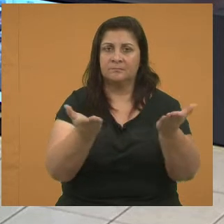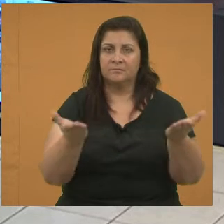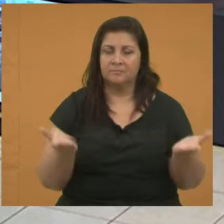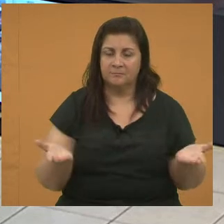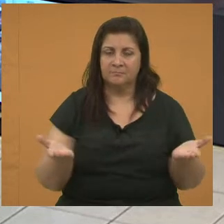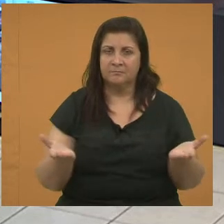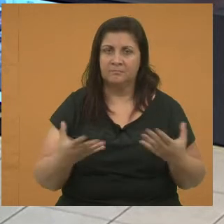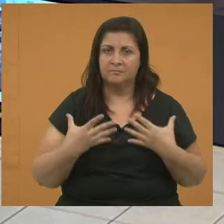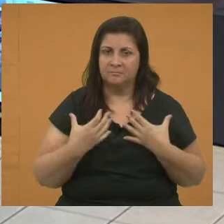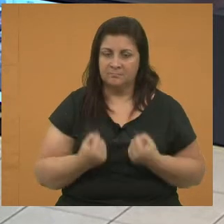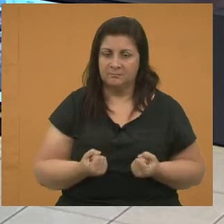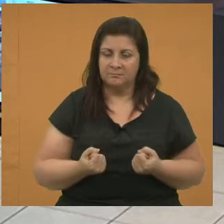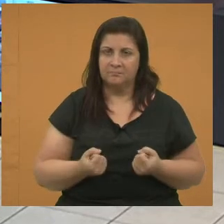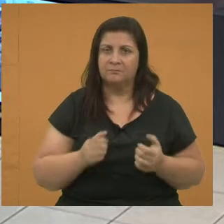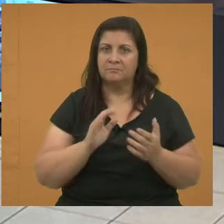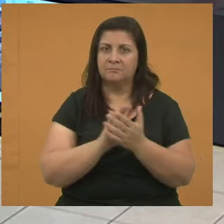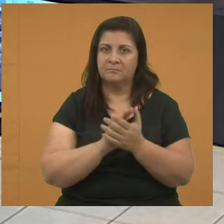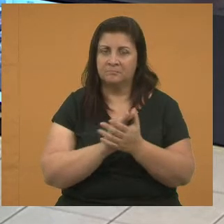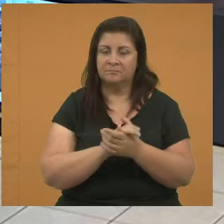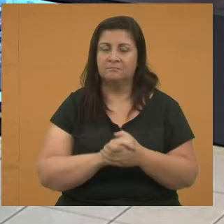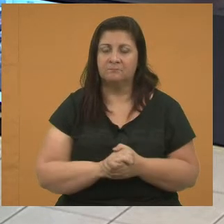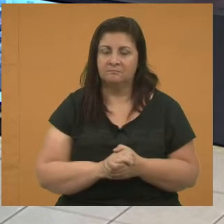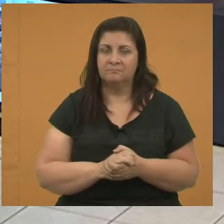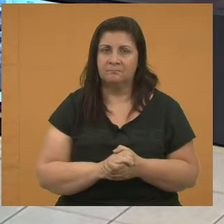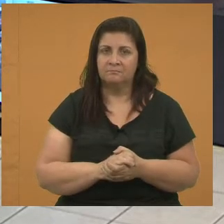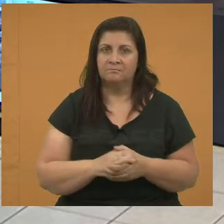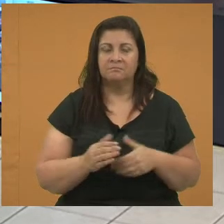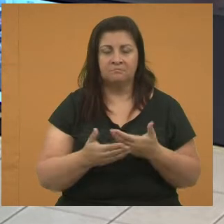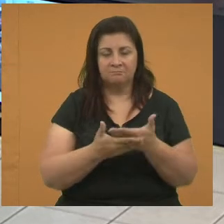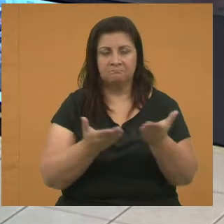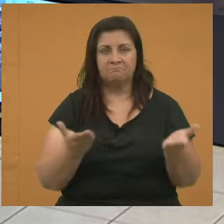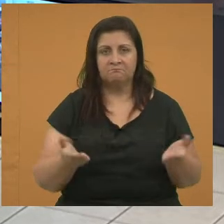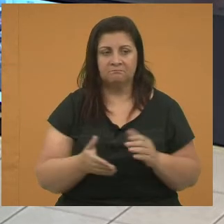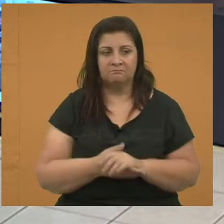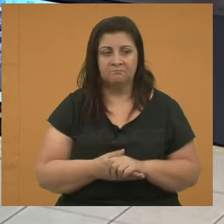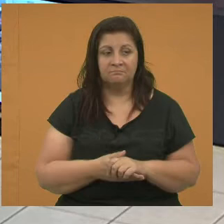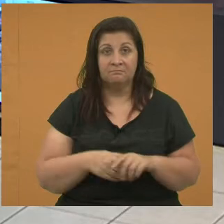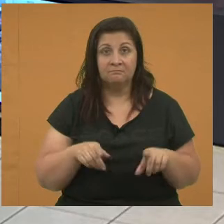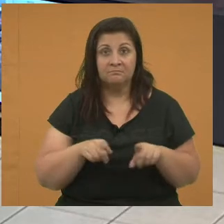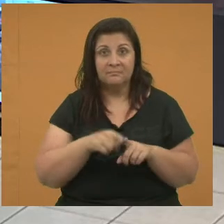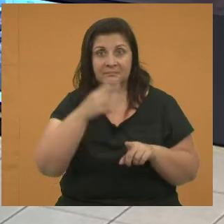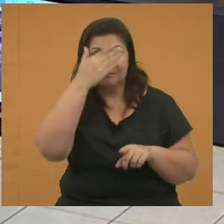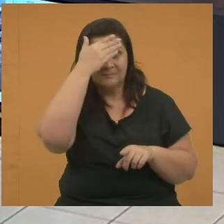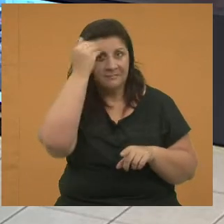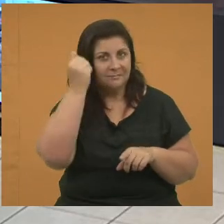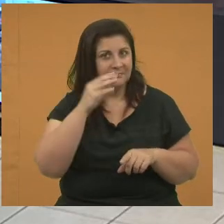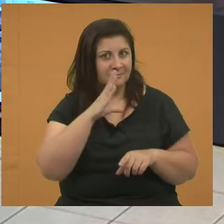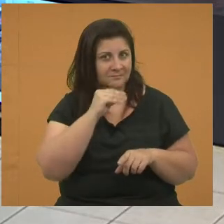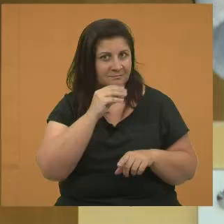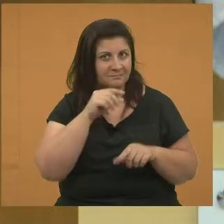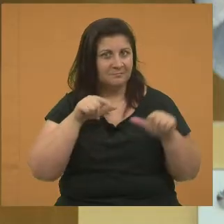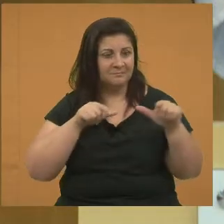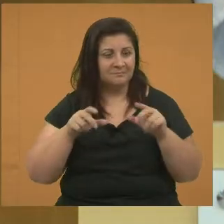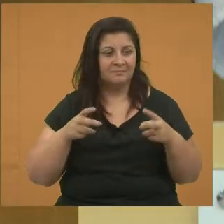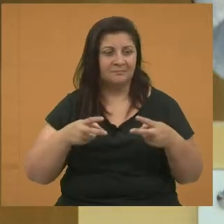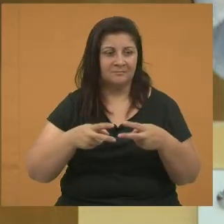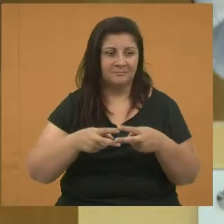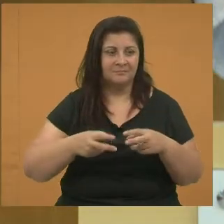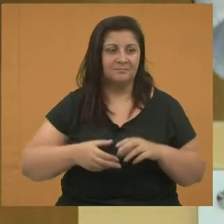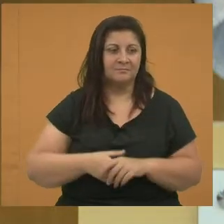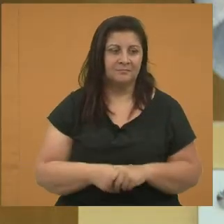aqui homenageados, as suas empresas, sendo homenageado aqui hoje. Esqueci também de cumprimentar os funcionários da casa também, tá?